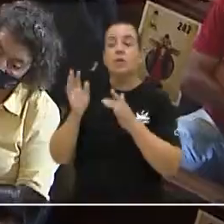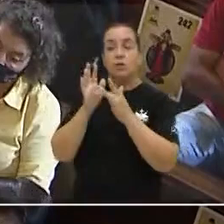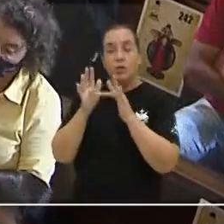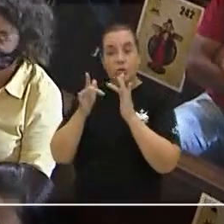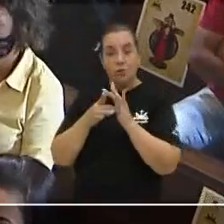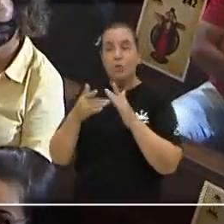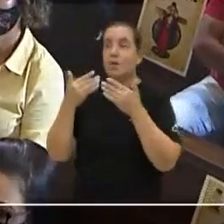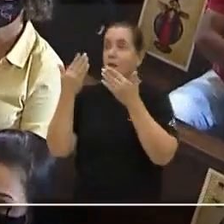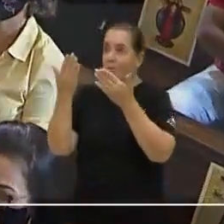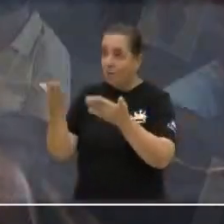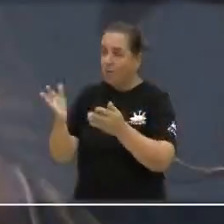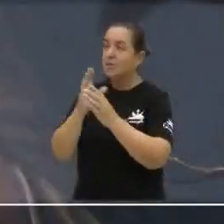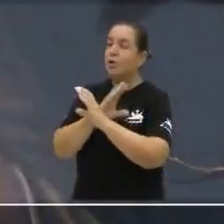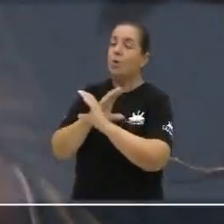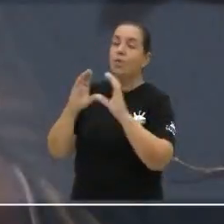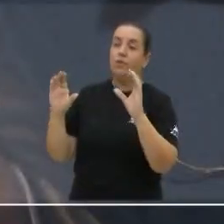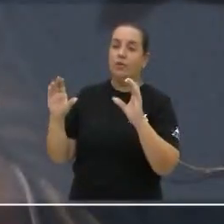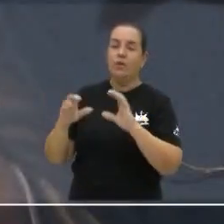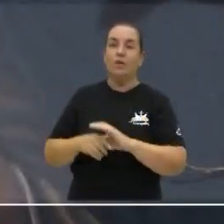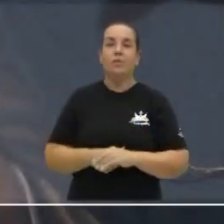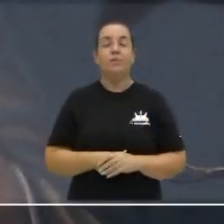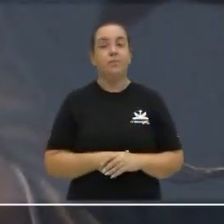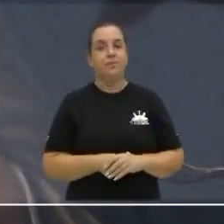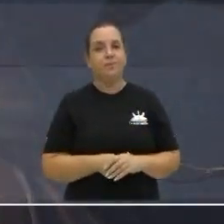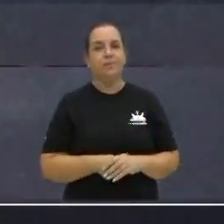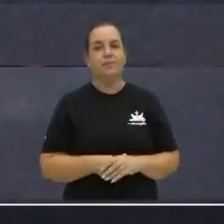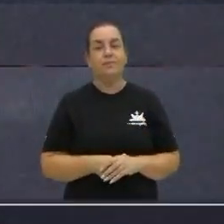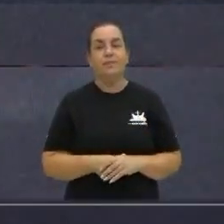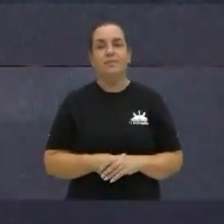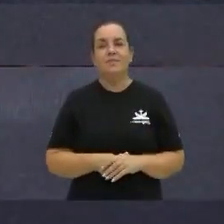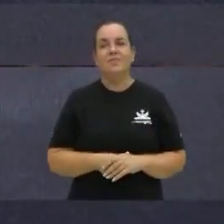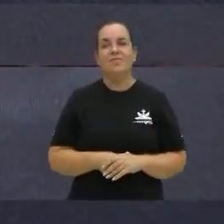Jesus, eu confio em vós.